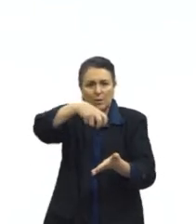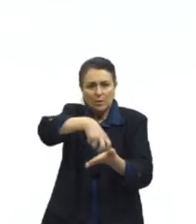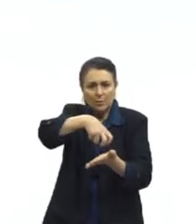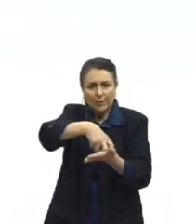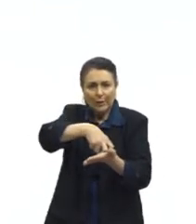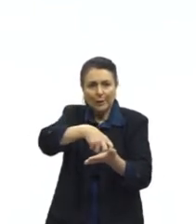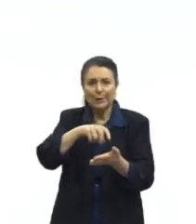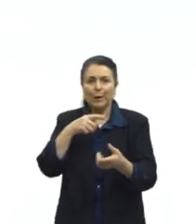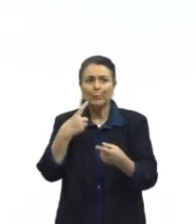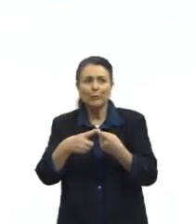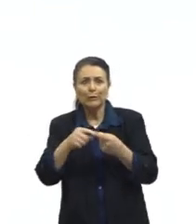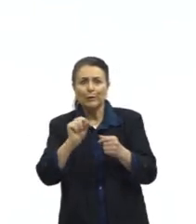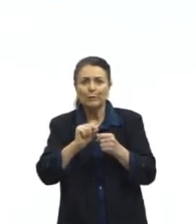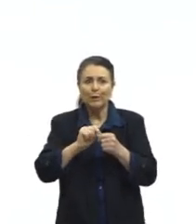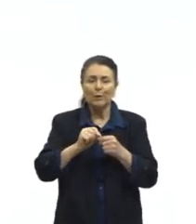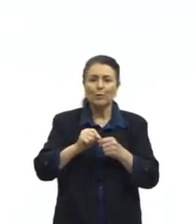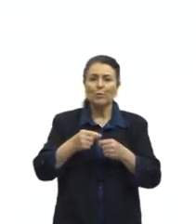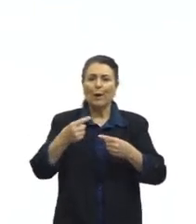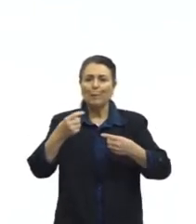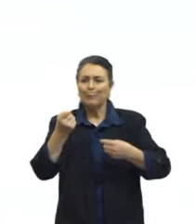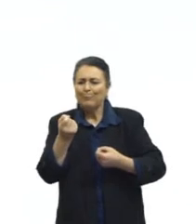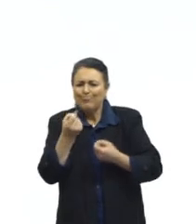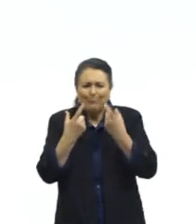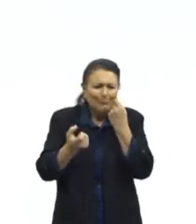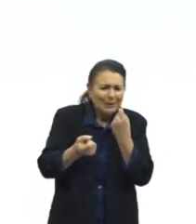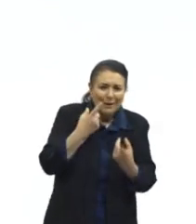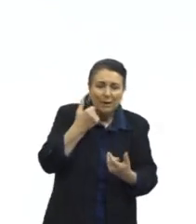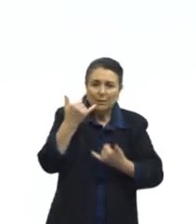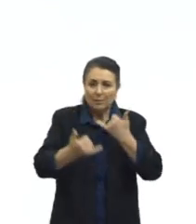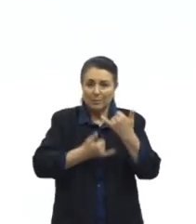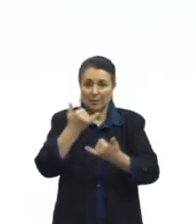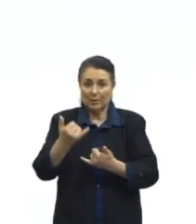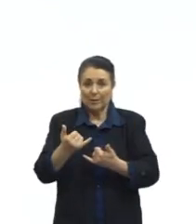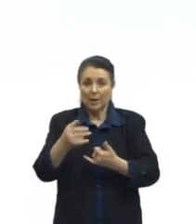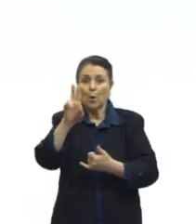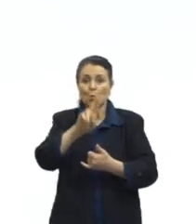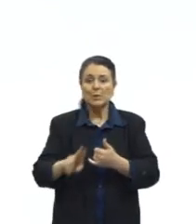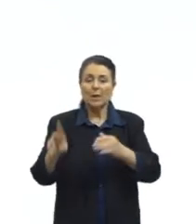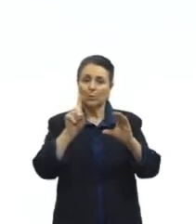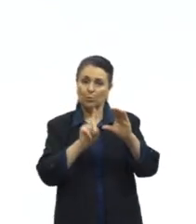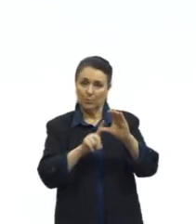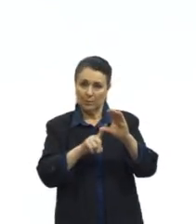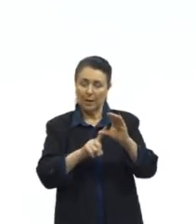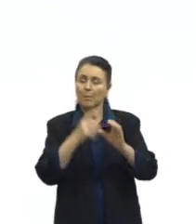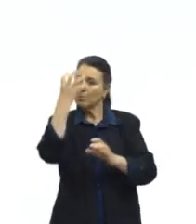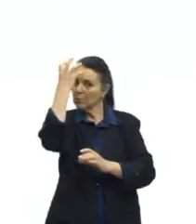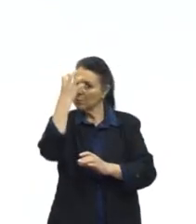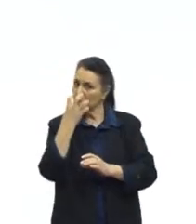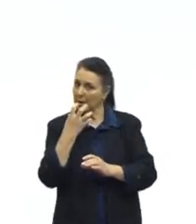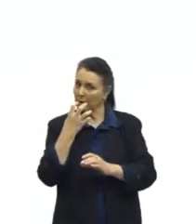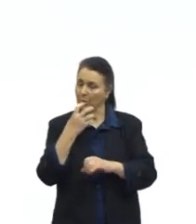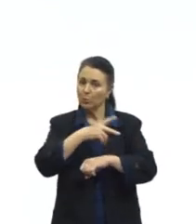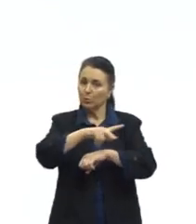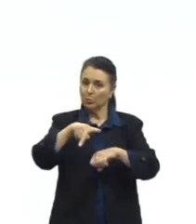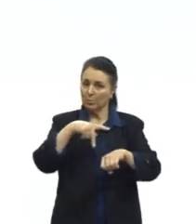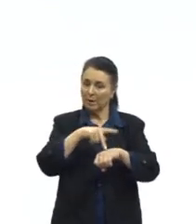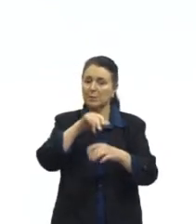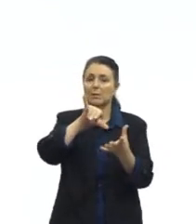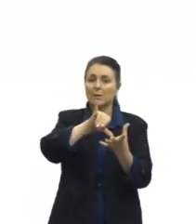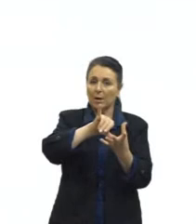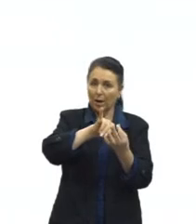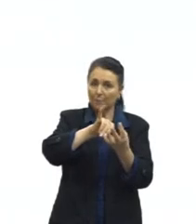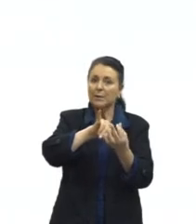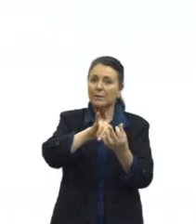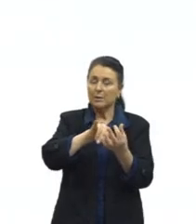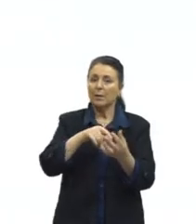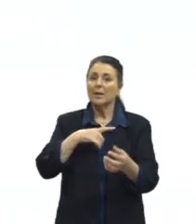uma piada com comunismo né então mostrar que isso era muito sério nos países capitalistas né Tu podia sofrer uma perseguição por